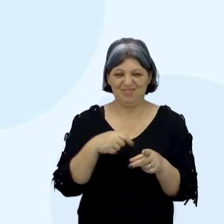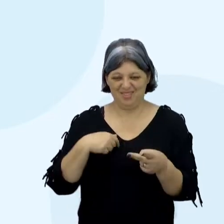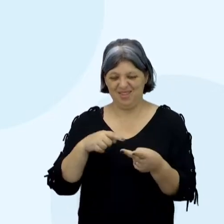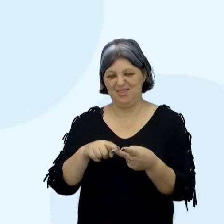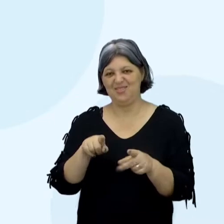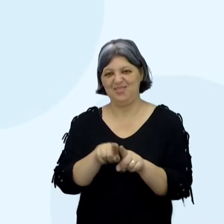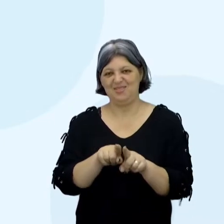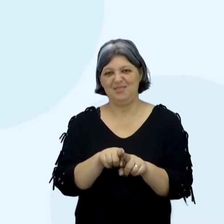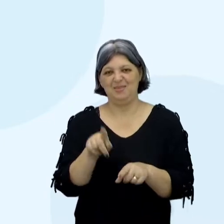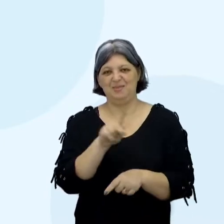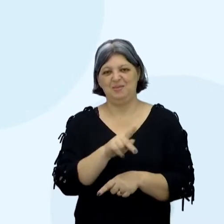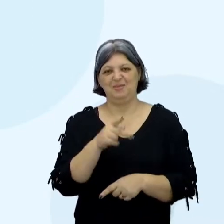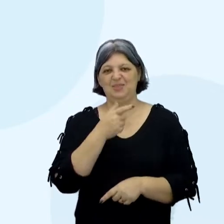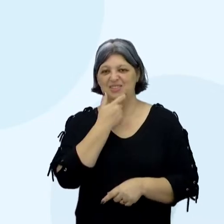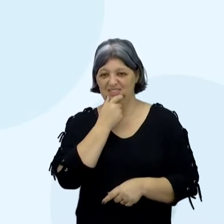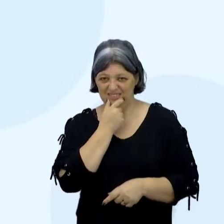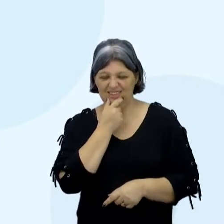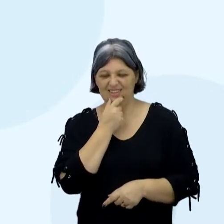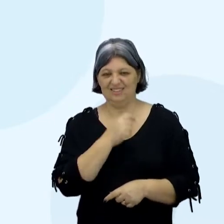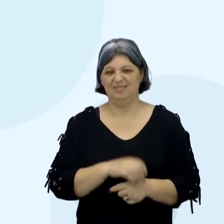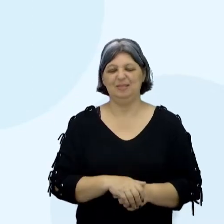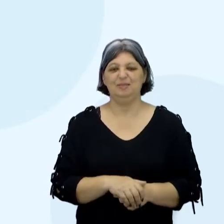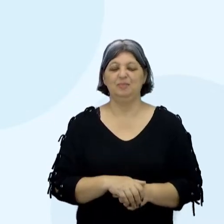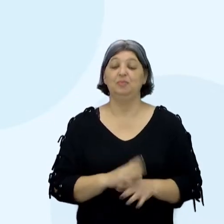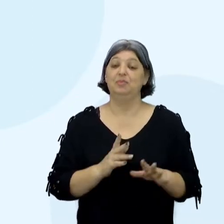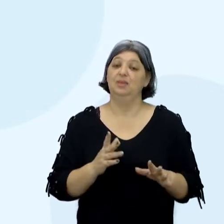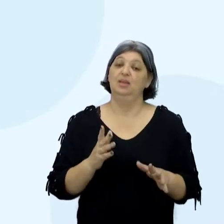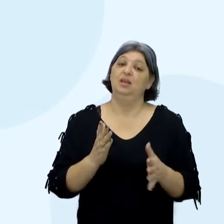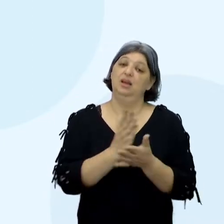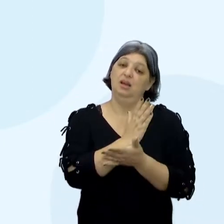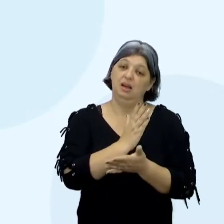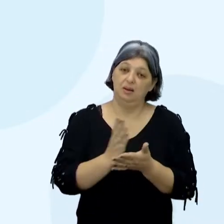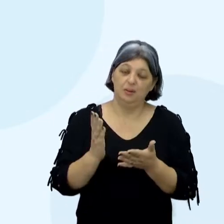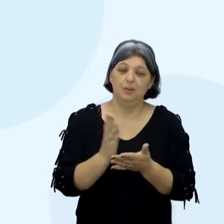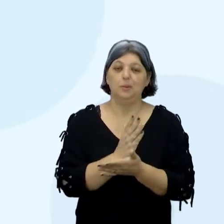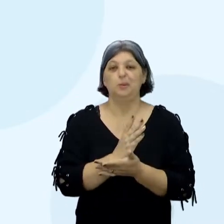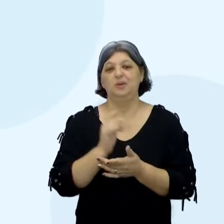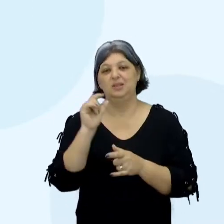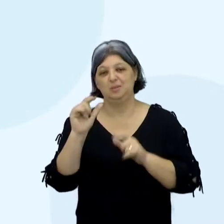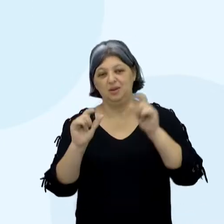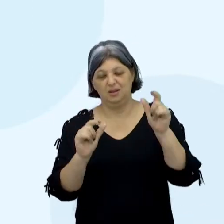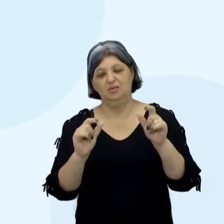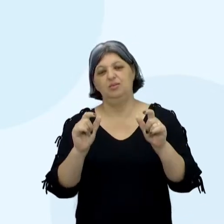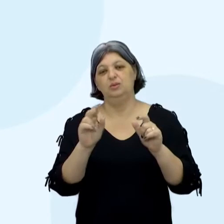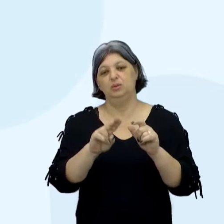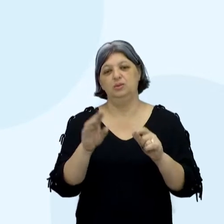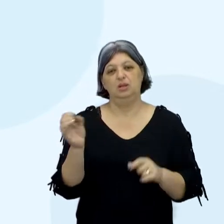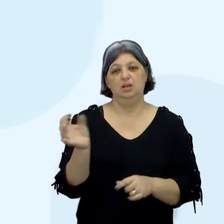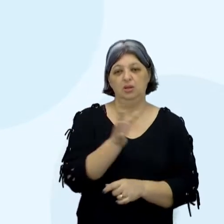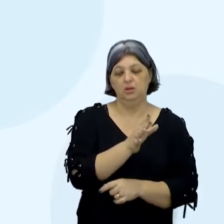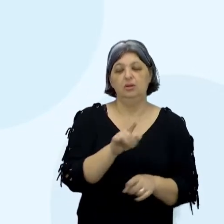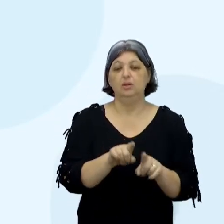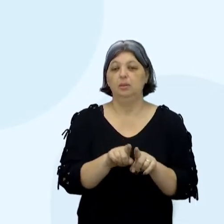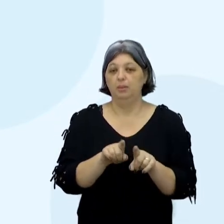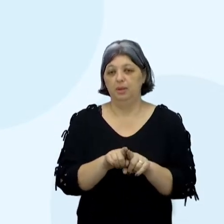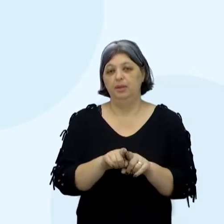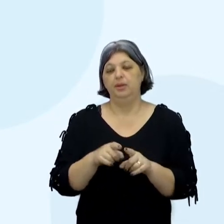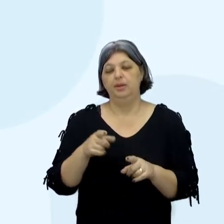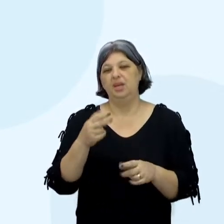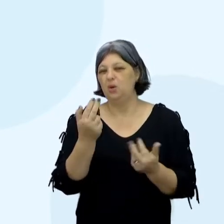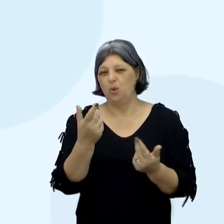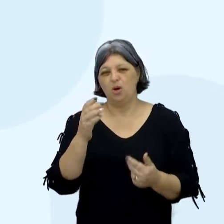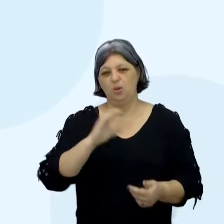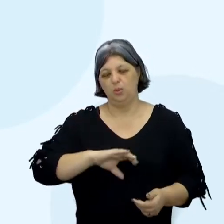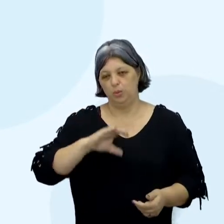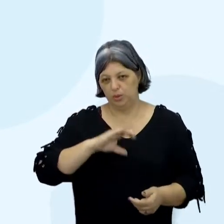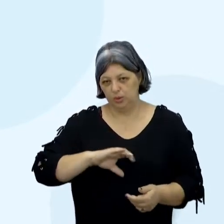inglês. O que acontece é o seguinte, alguns termos, eles são novos para nós mesmo, para quem fala inglês. Assim como língua portuguesa, alguns termos